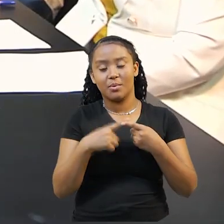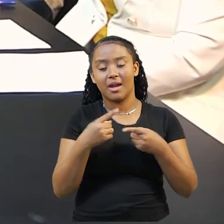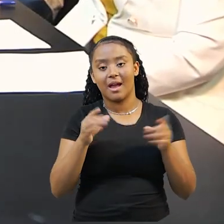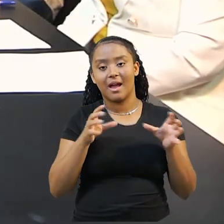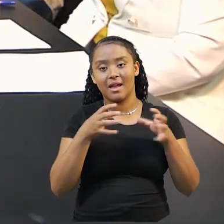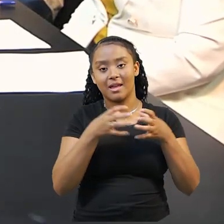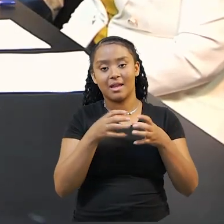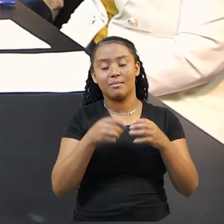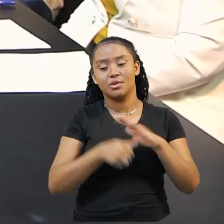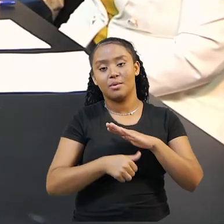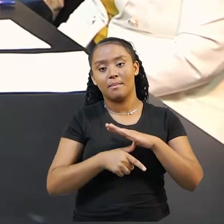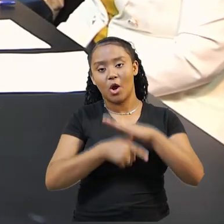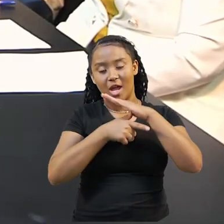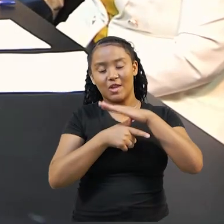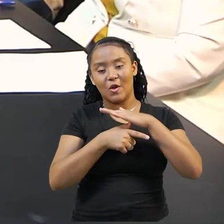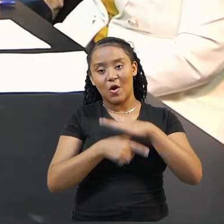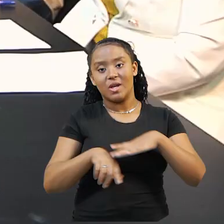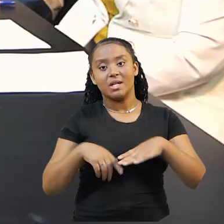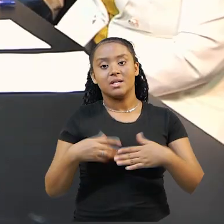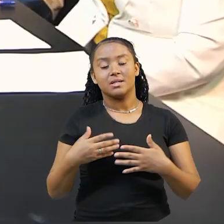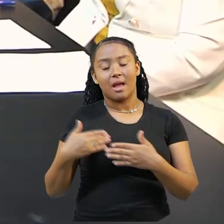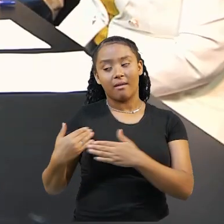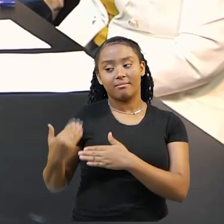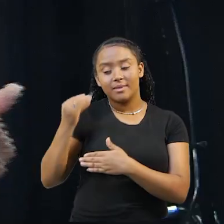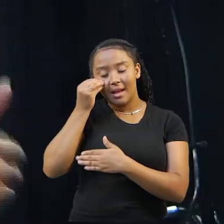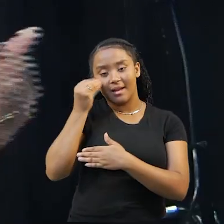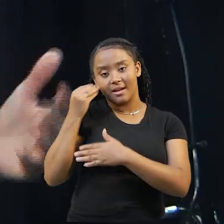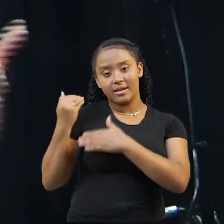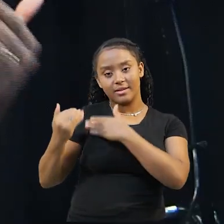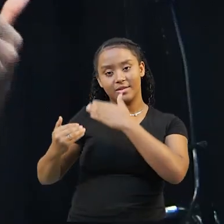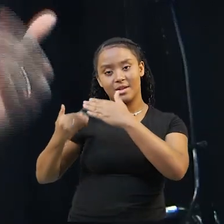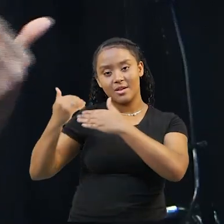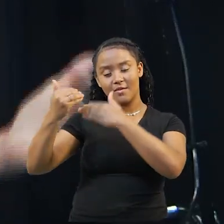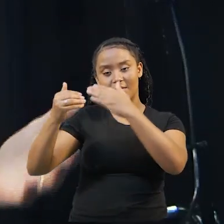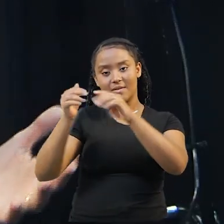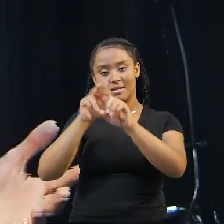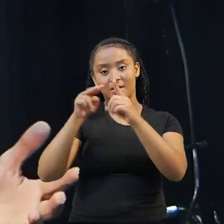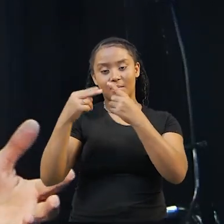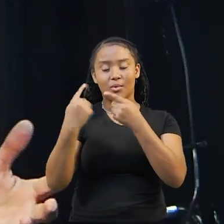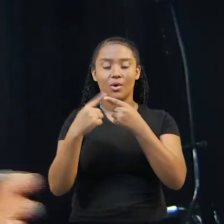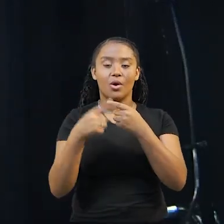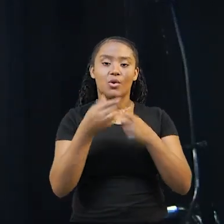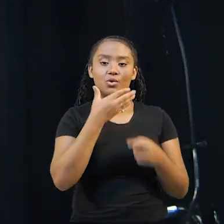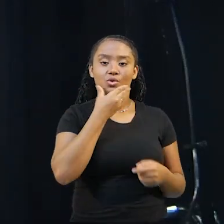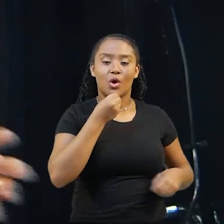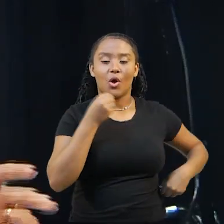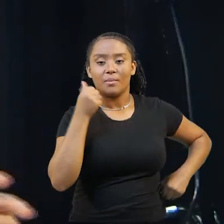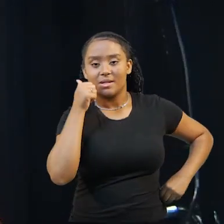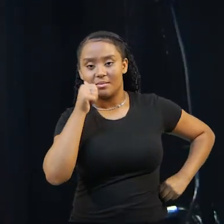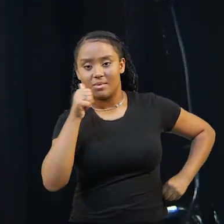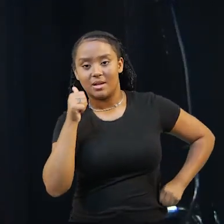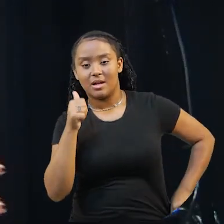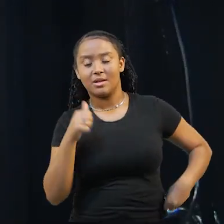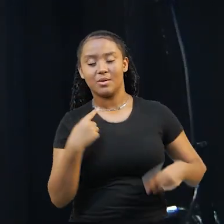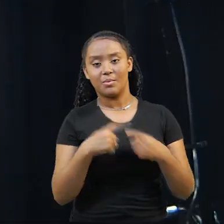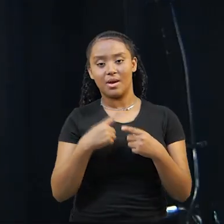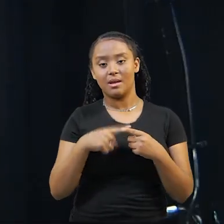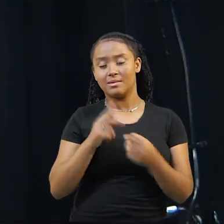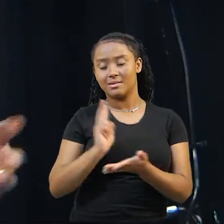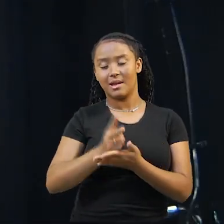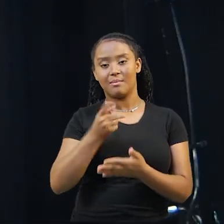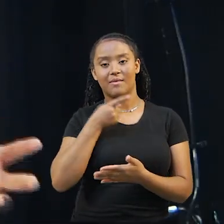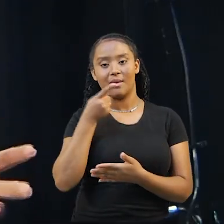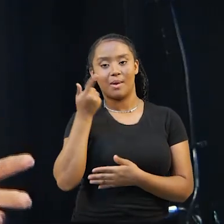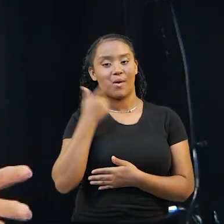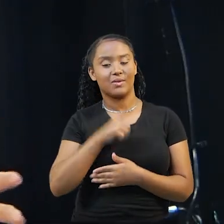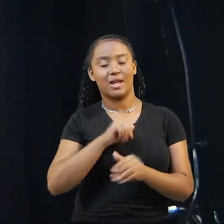de pró-reitores e pró-reitoras, vem desenvolvendo isso. Então, quando esse olhar também, os homens e mulheres, né? Porque eu sempre falo que